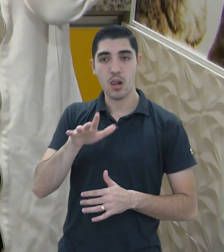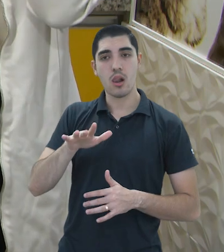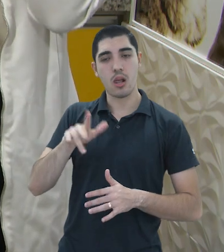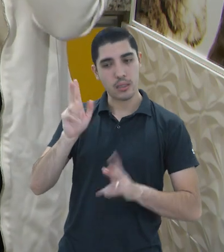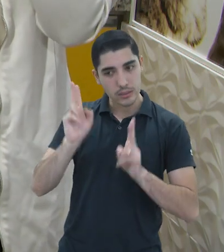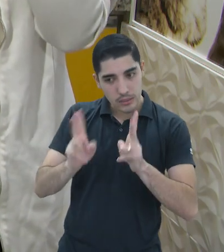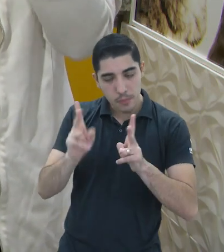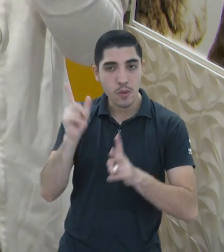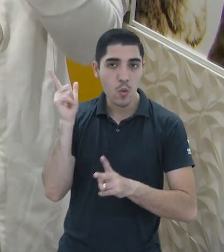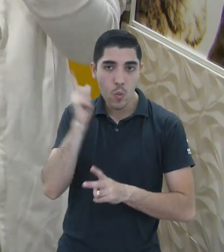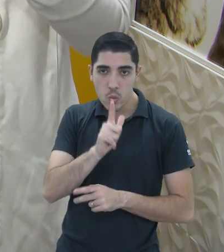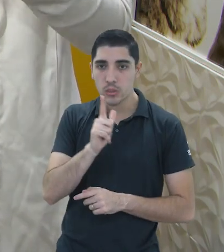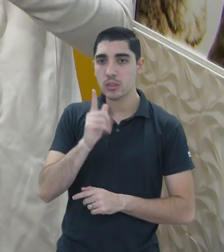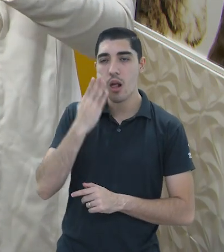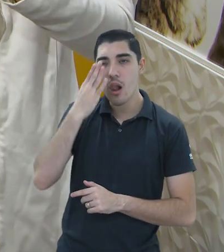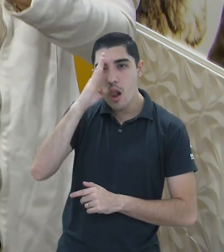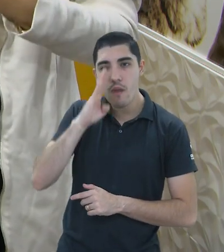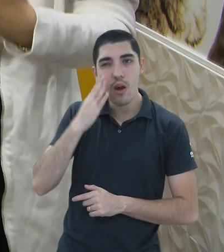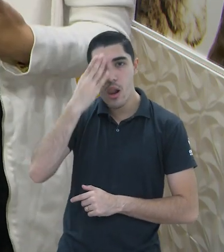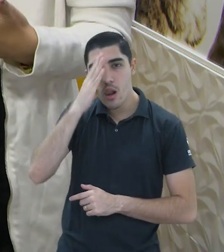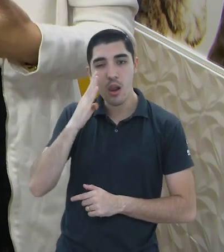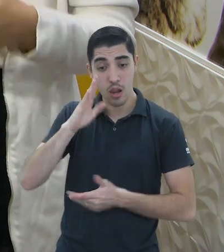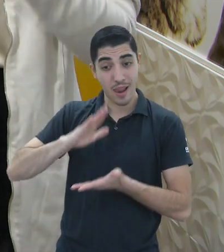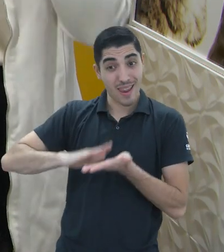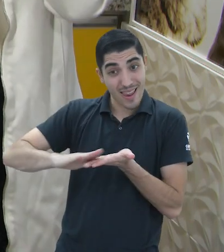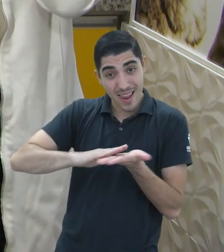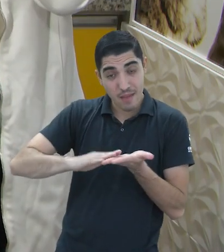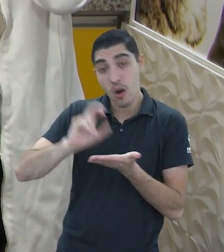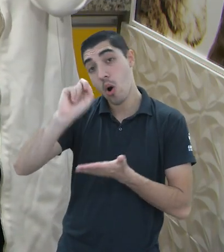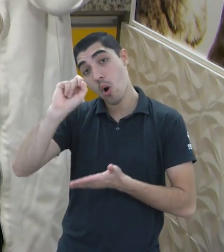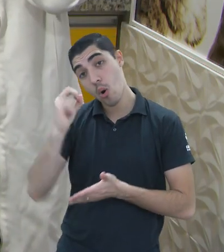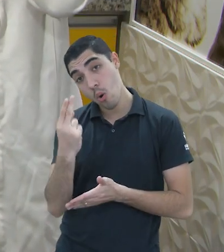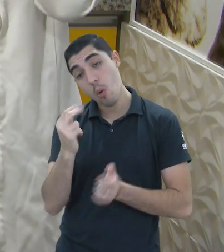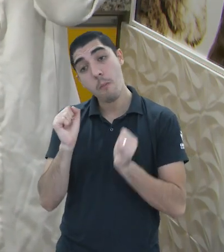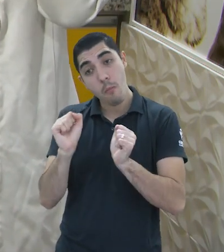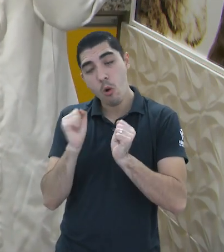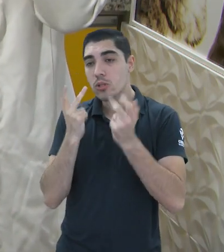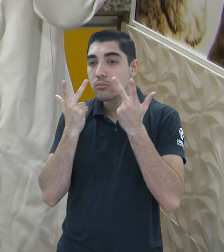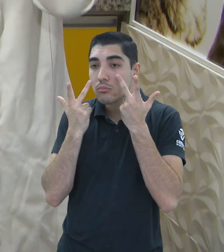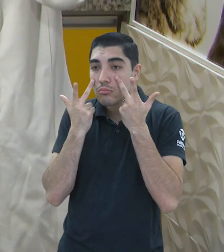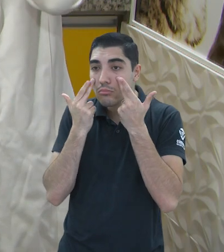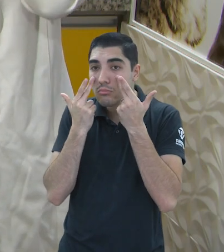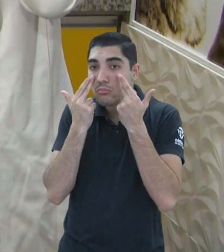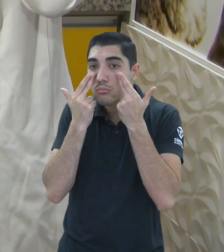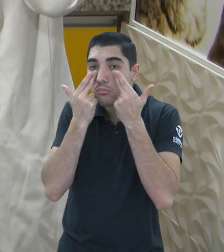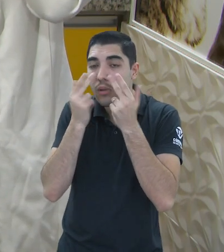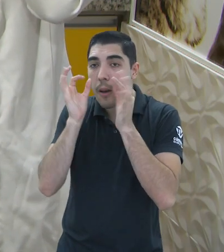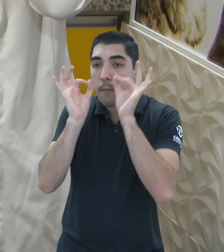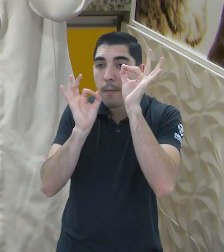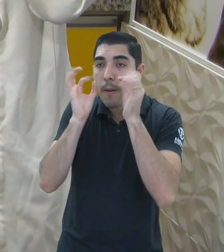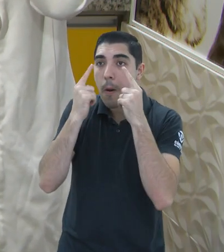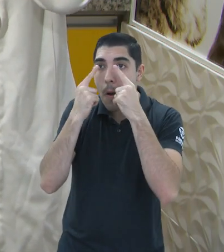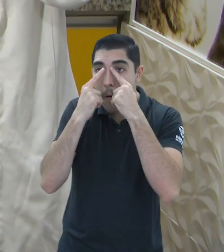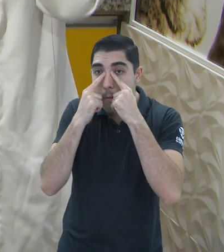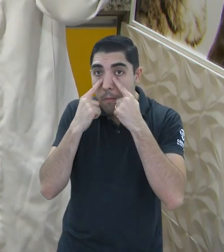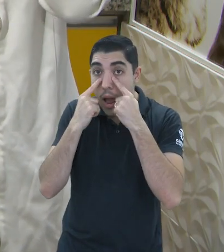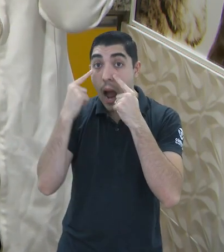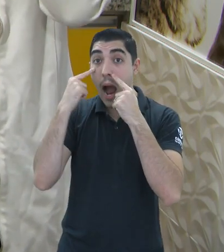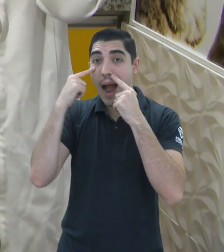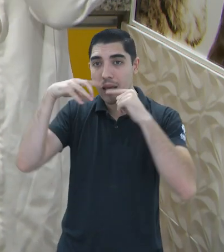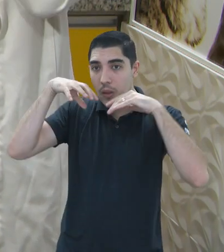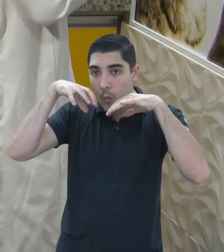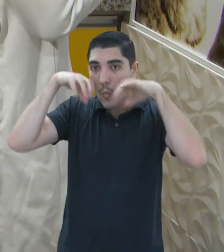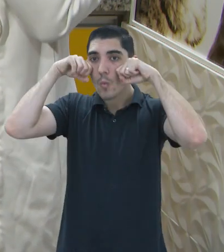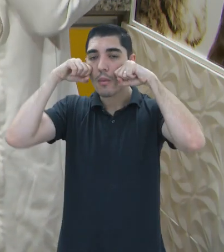lavagem do canal lacrimal funciona bem para esses pacientes, ou uma microcirurgia para a gente corrigir essa pálpebra e